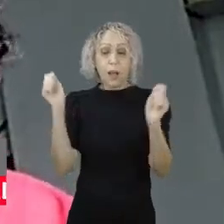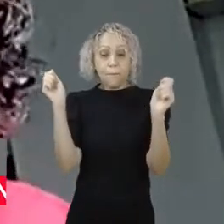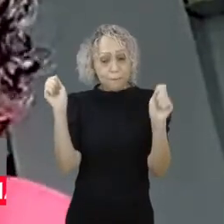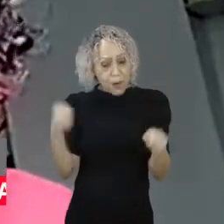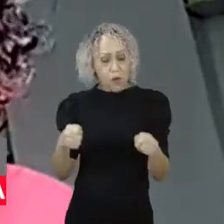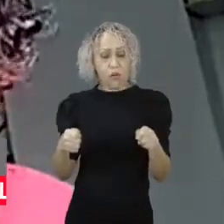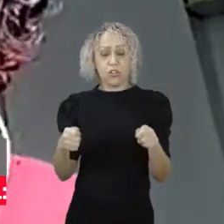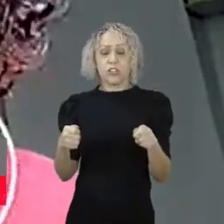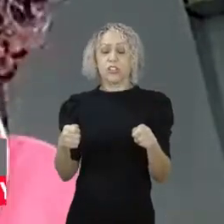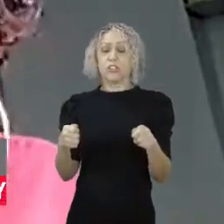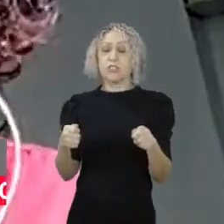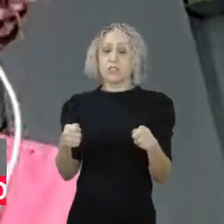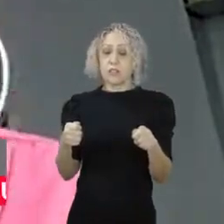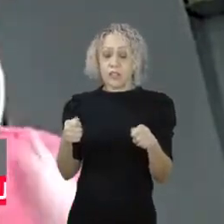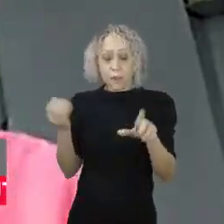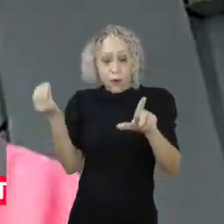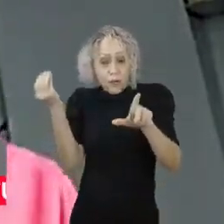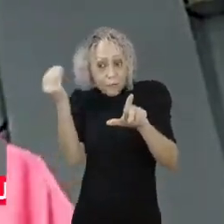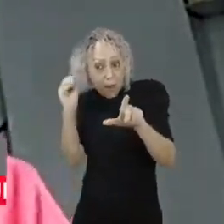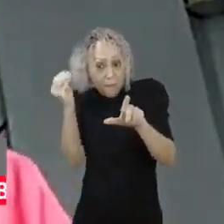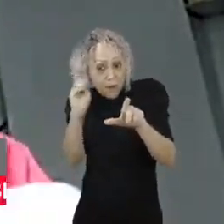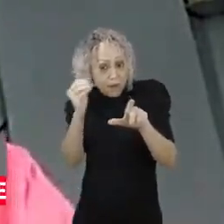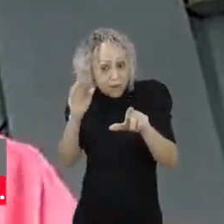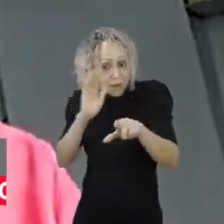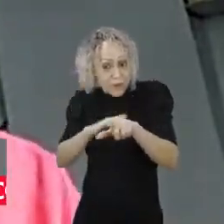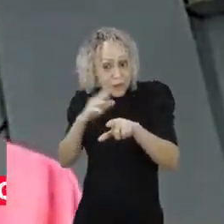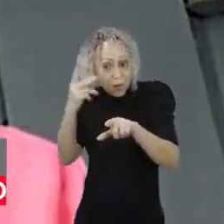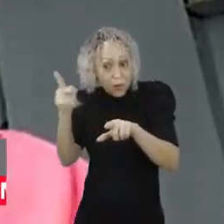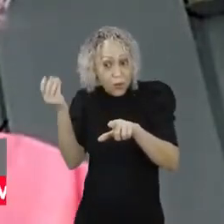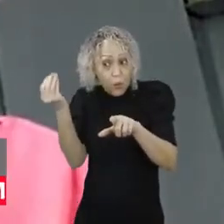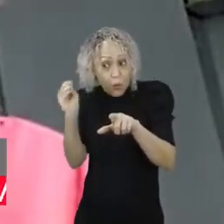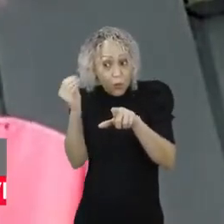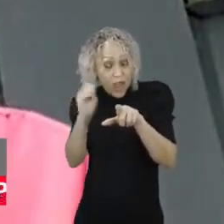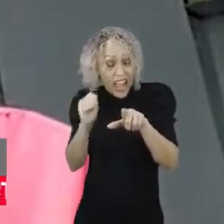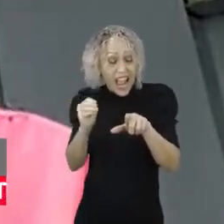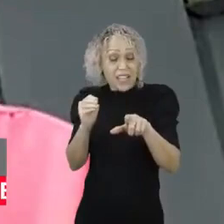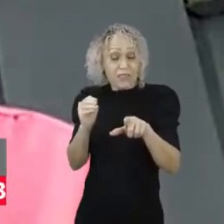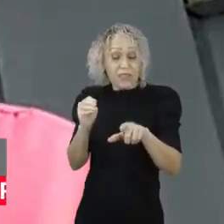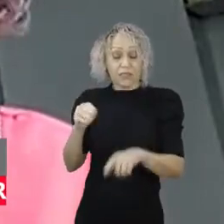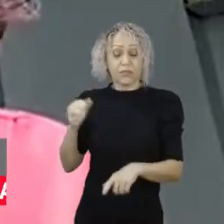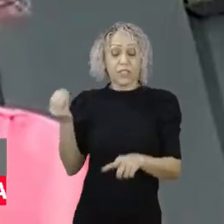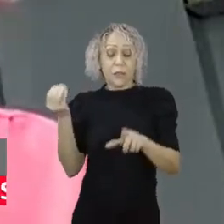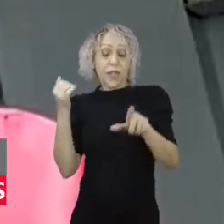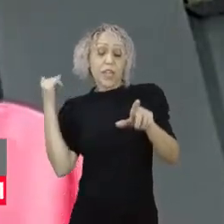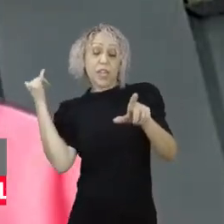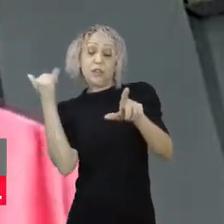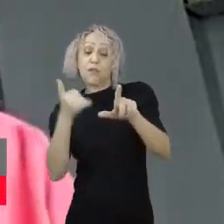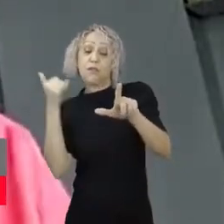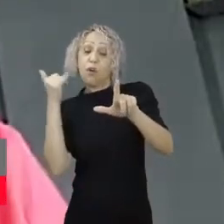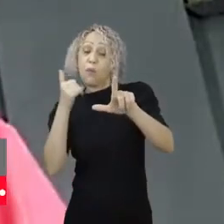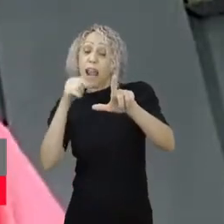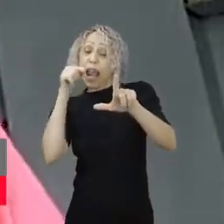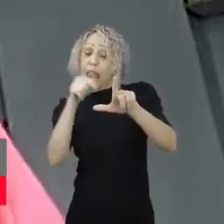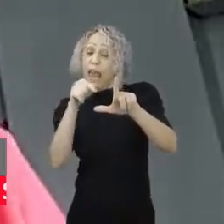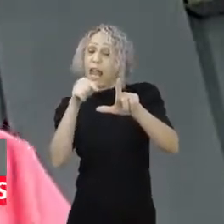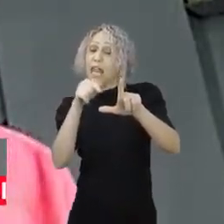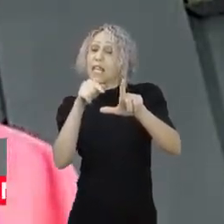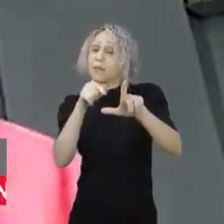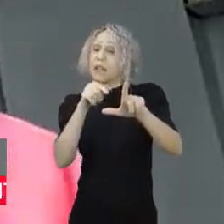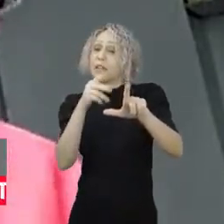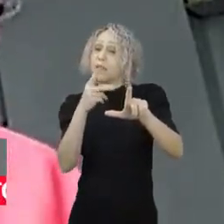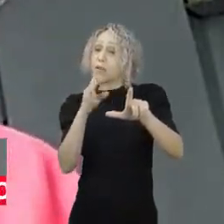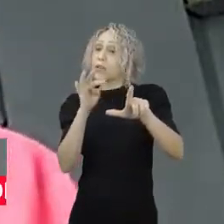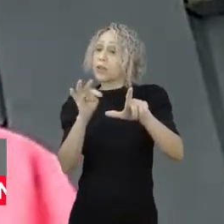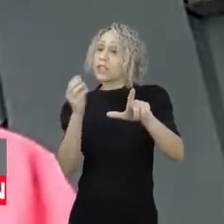reunião, para este planejamento. E também vai ter roteiro para esse planejamento, tá bom, gente? Porque é outra coisa.